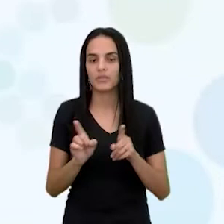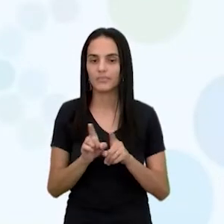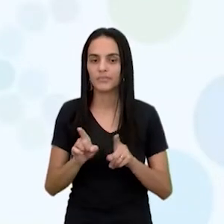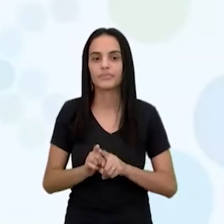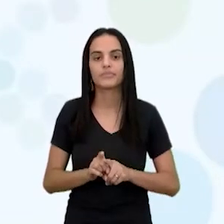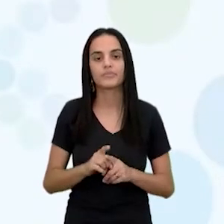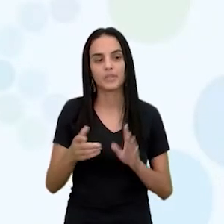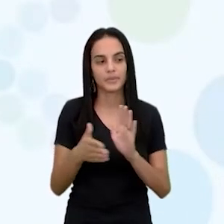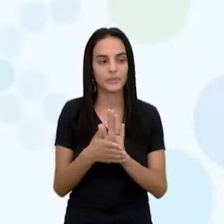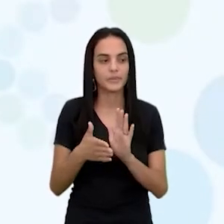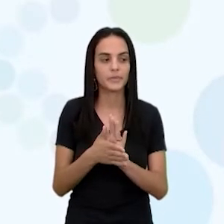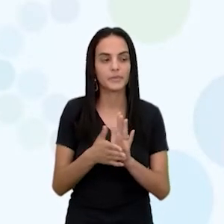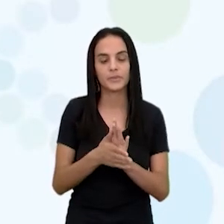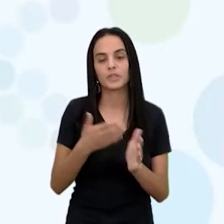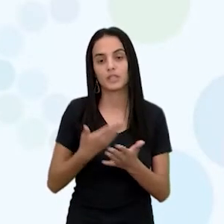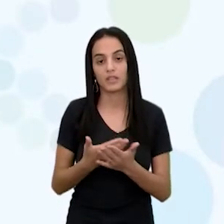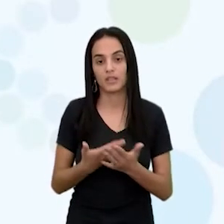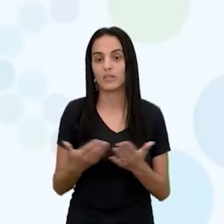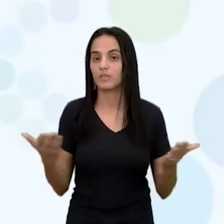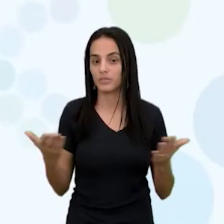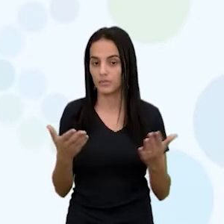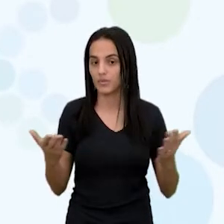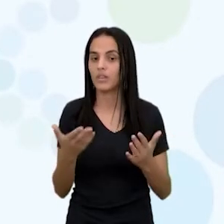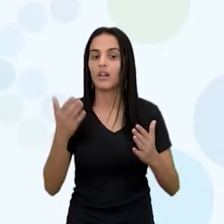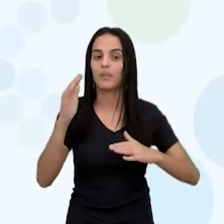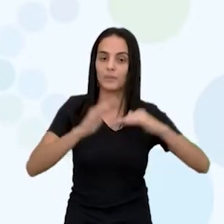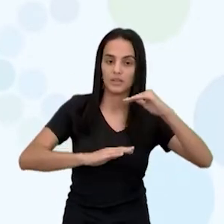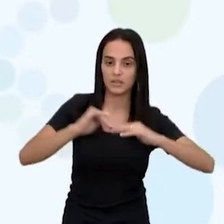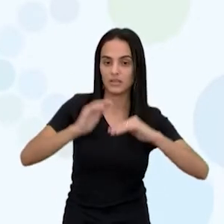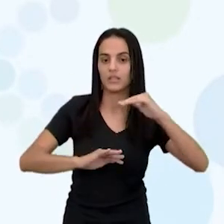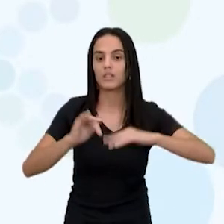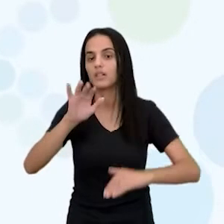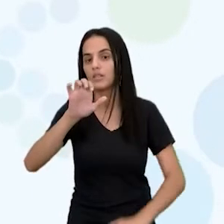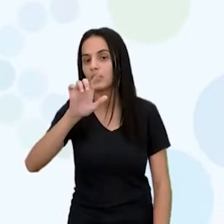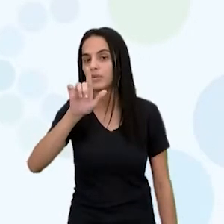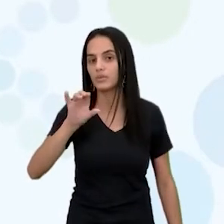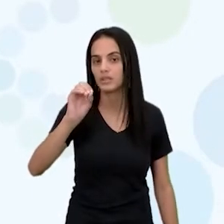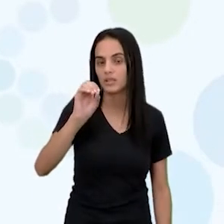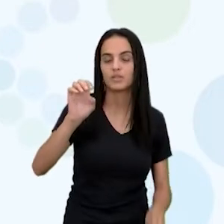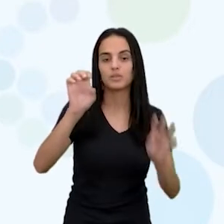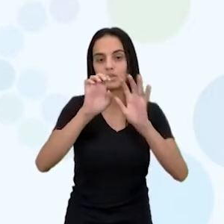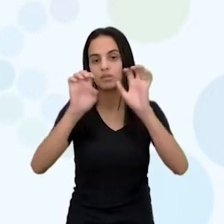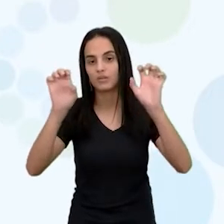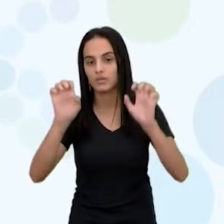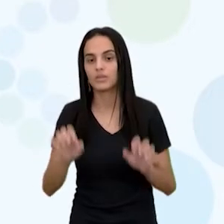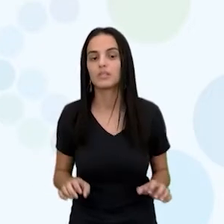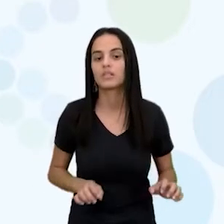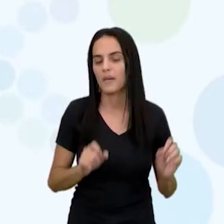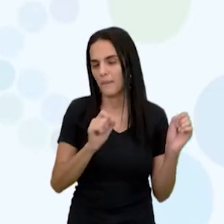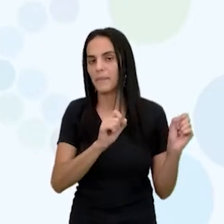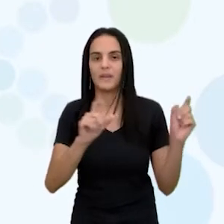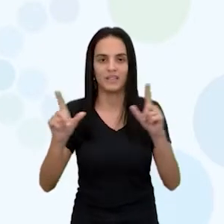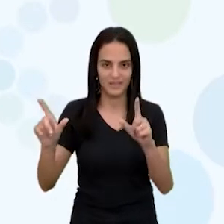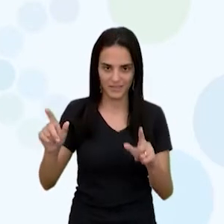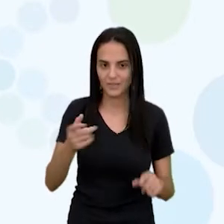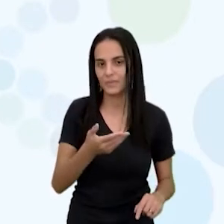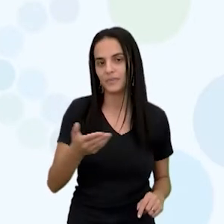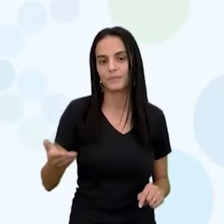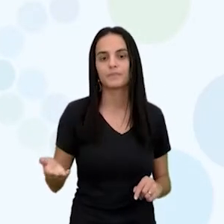do ponto de vista técnico, não é a inteligência. O animal é tão inteligente quanto nós para aquilo que ele precisa se adaptar